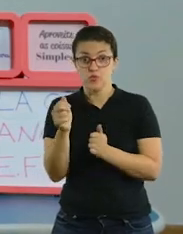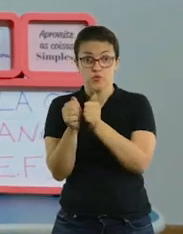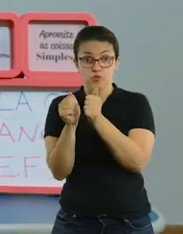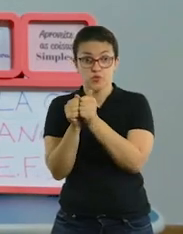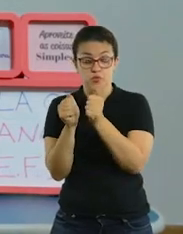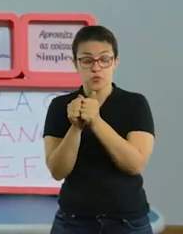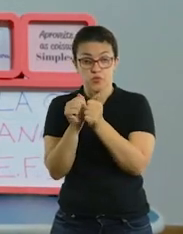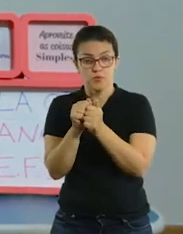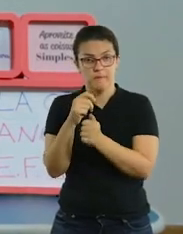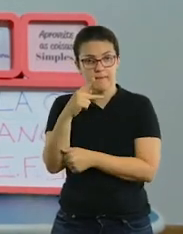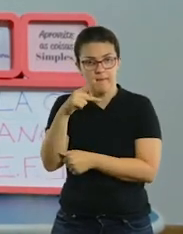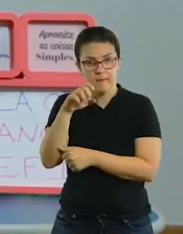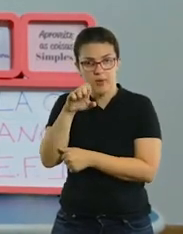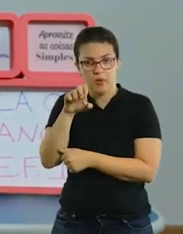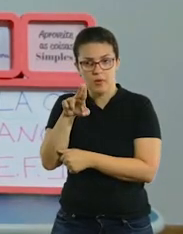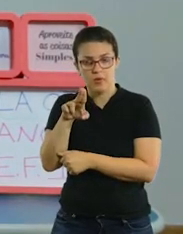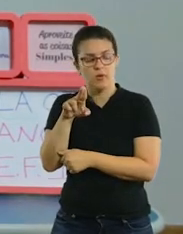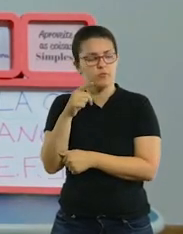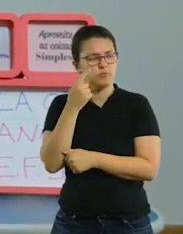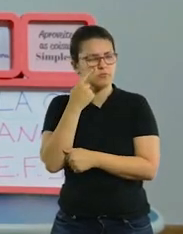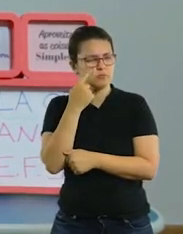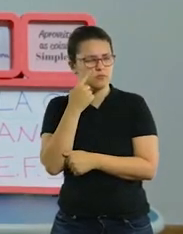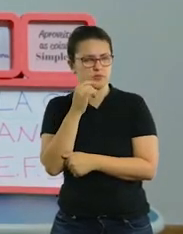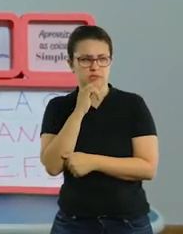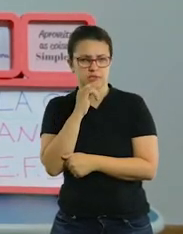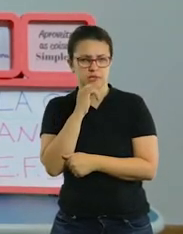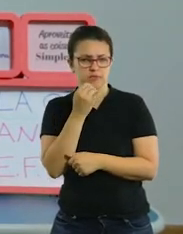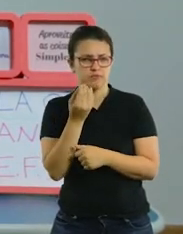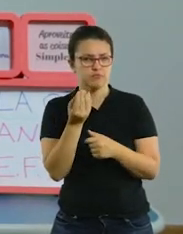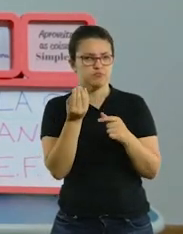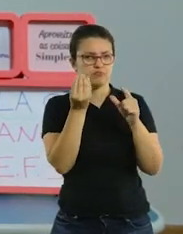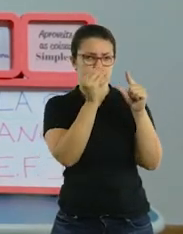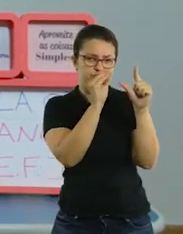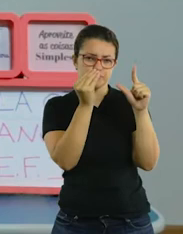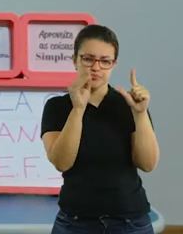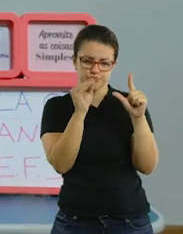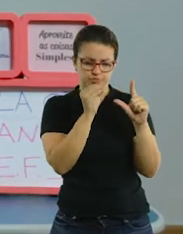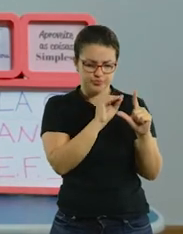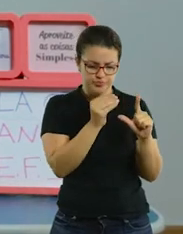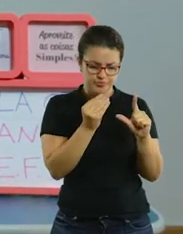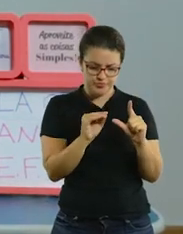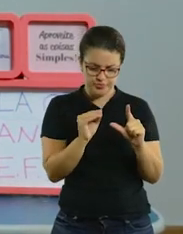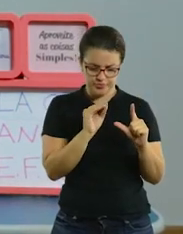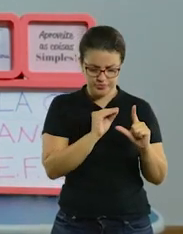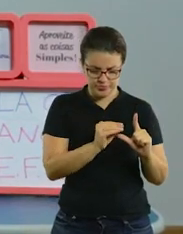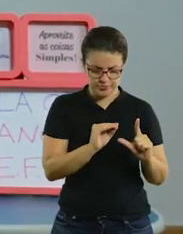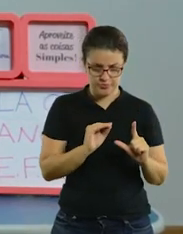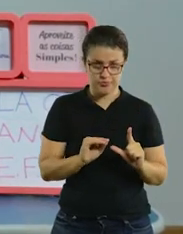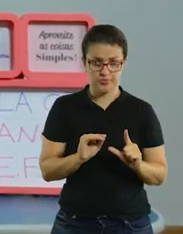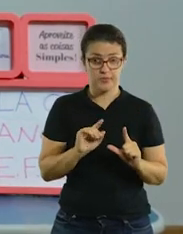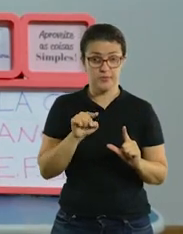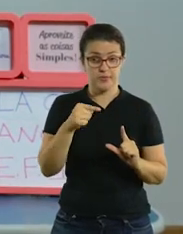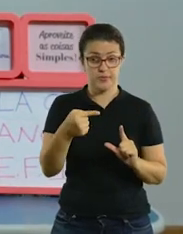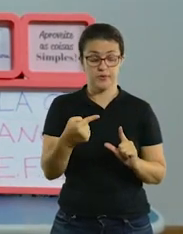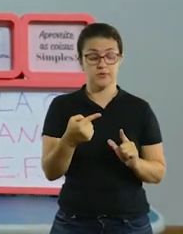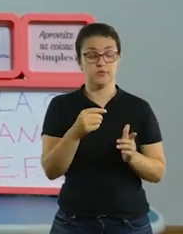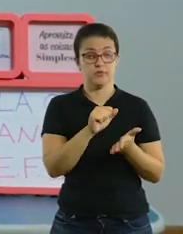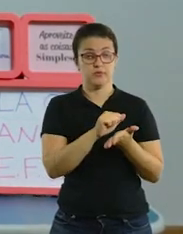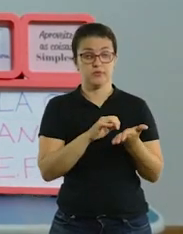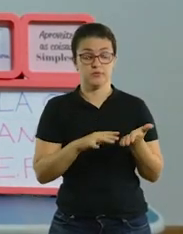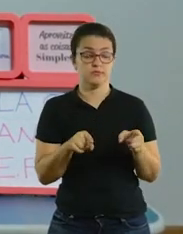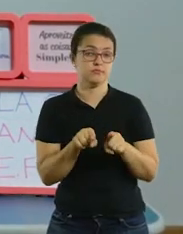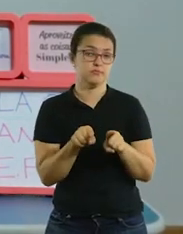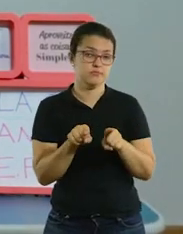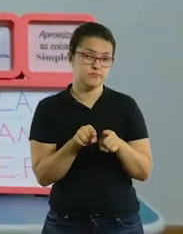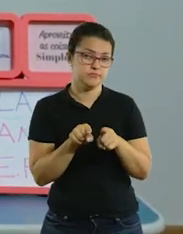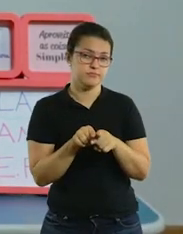oxítona. Então, observe esse exemplo para fazer as palavras aqui na atividade. Na próxima atividade, você vai fazer